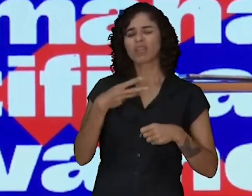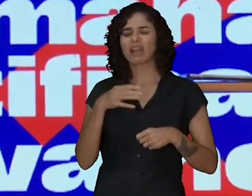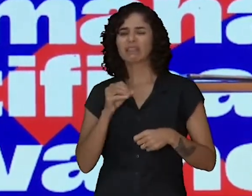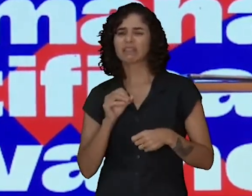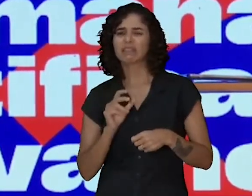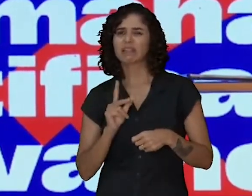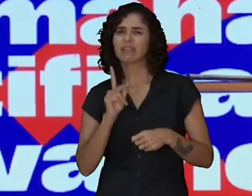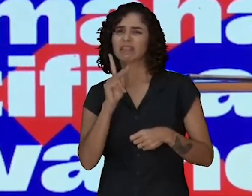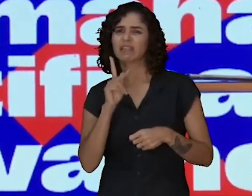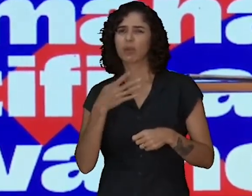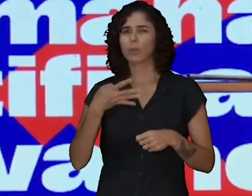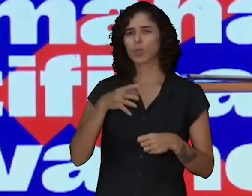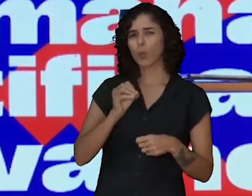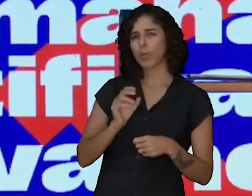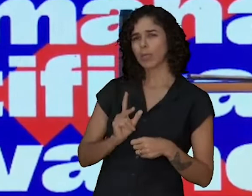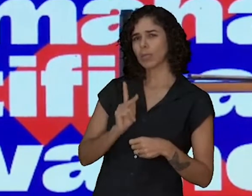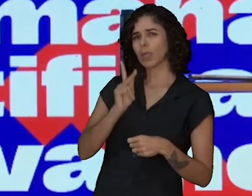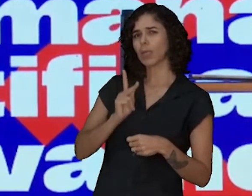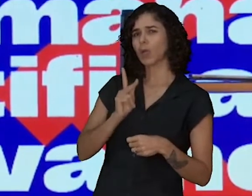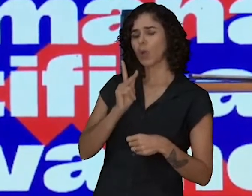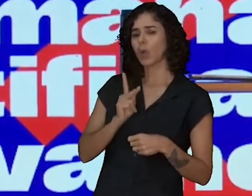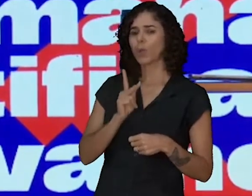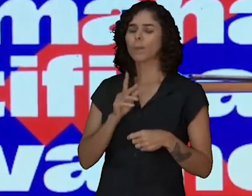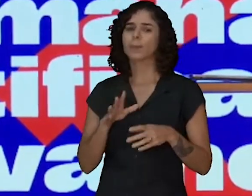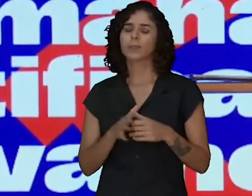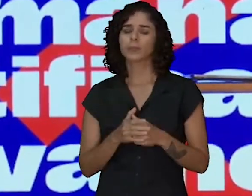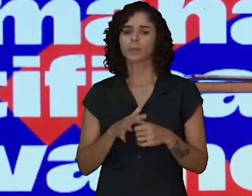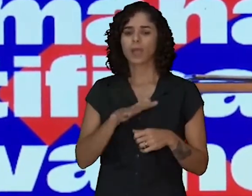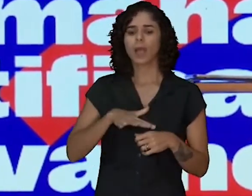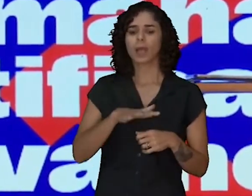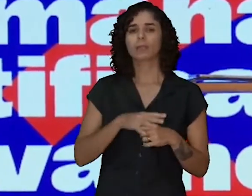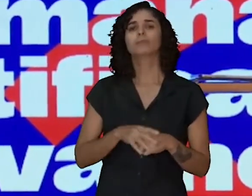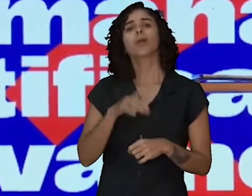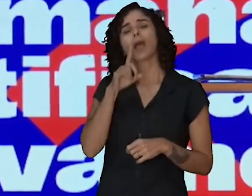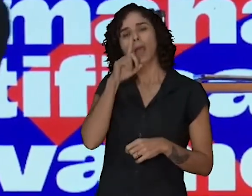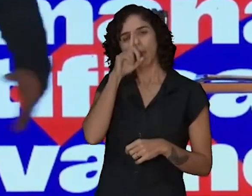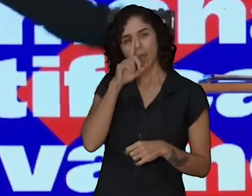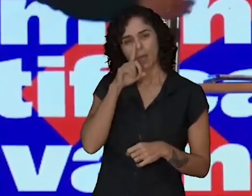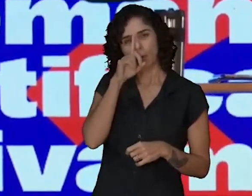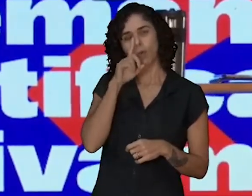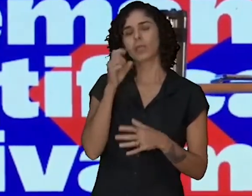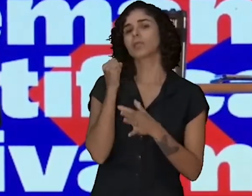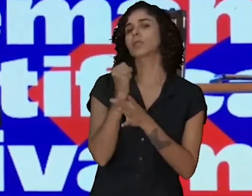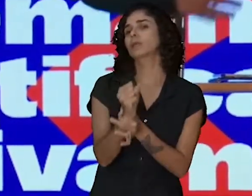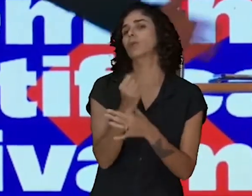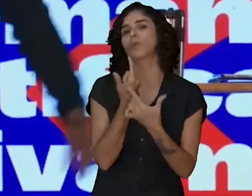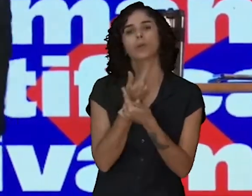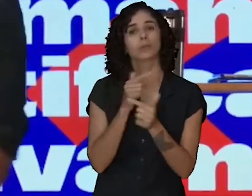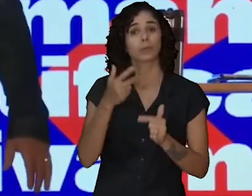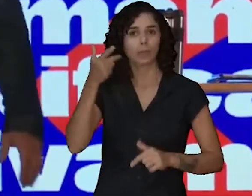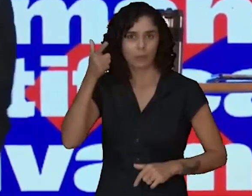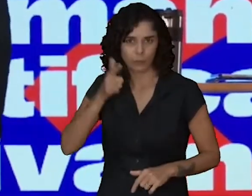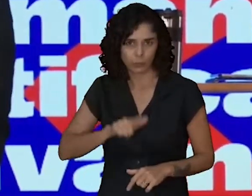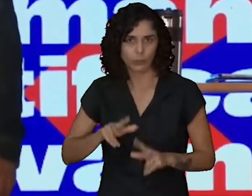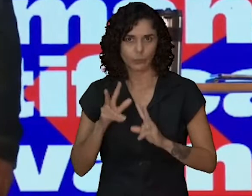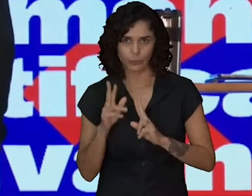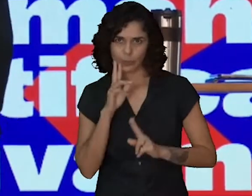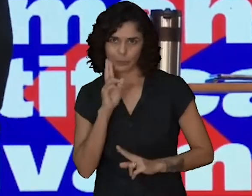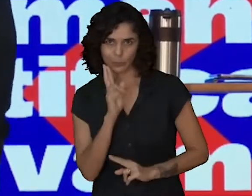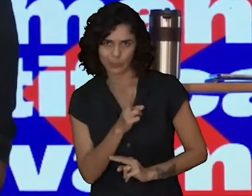40 quilômetros, que também é área de guerrilha. Ele disse, é um risco muito grande, não tem como garantir a segurança de